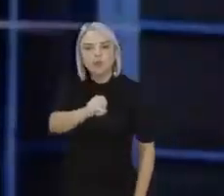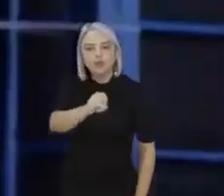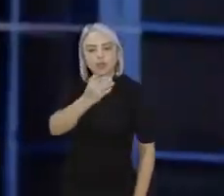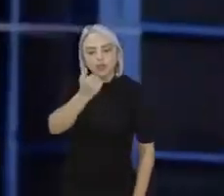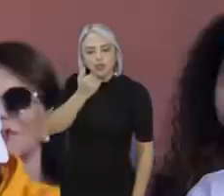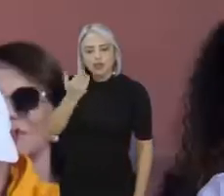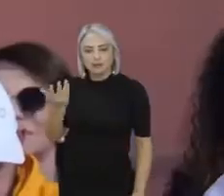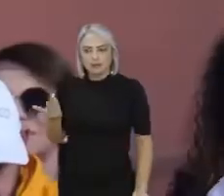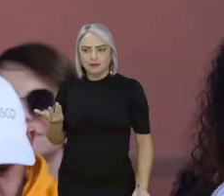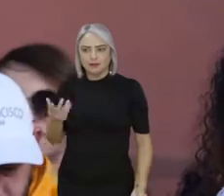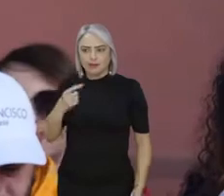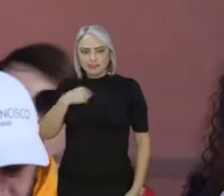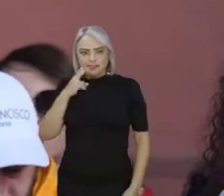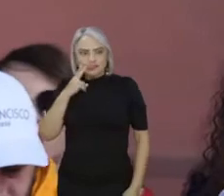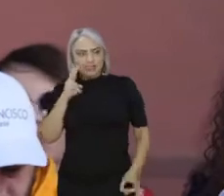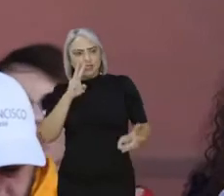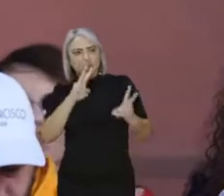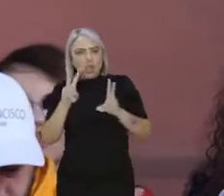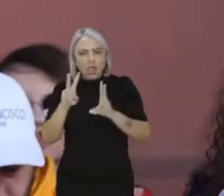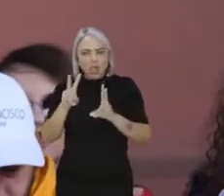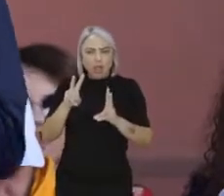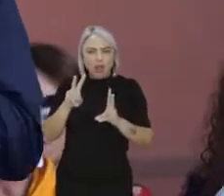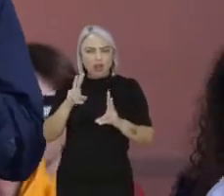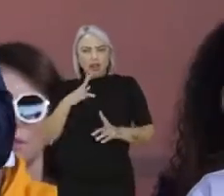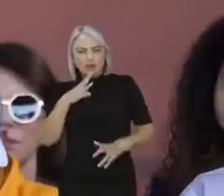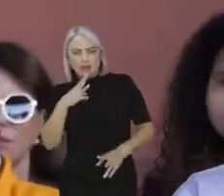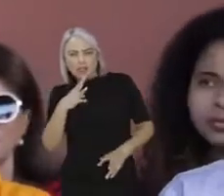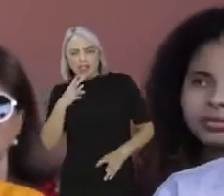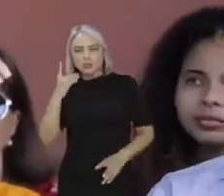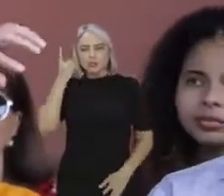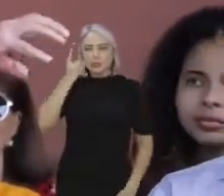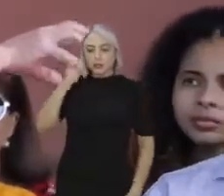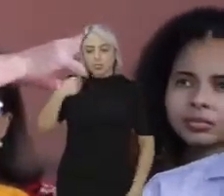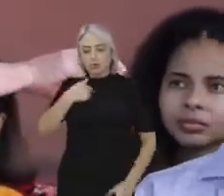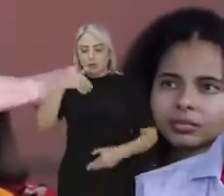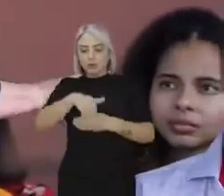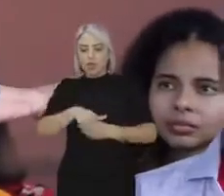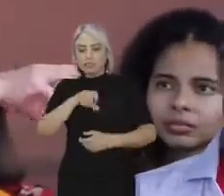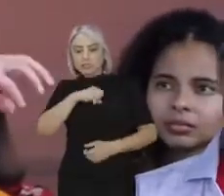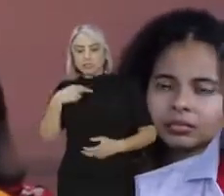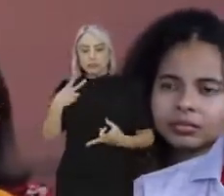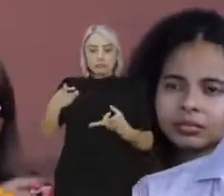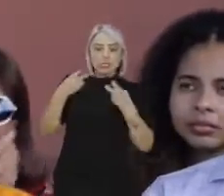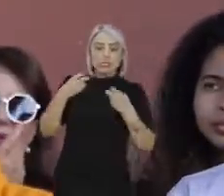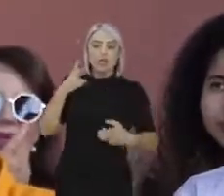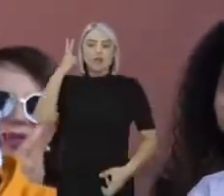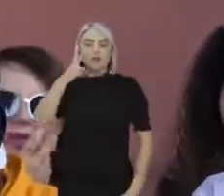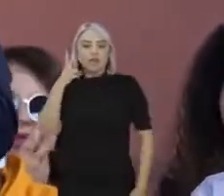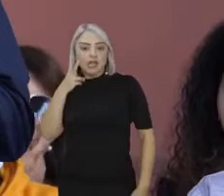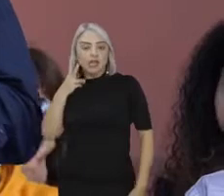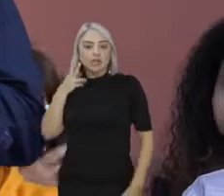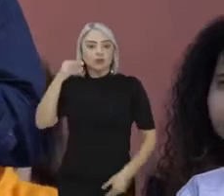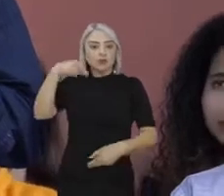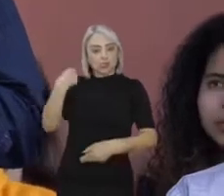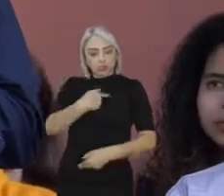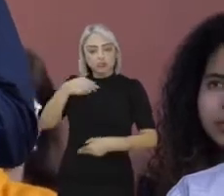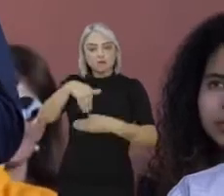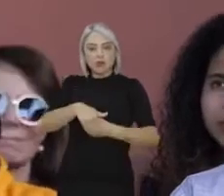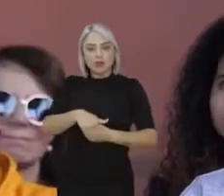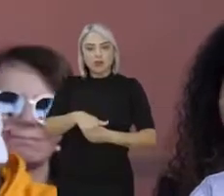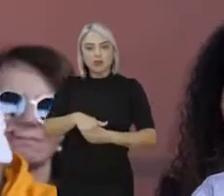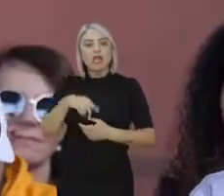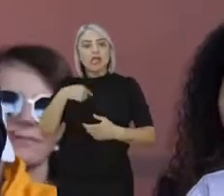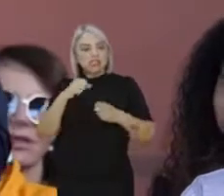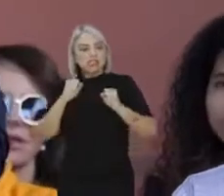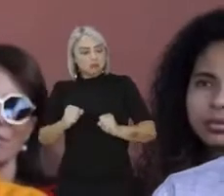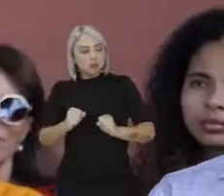os deputados que a gente vota, se a gente não olha os vereadores que a gente vota, a gente pode votar de